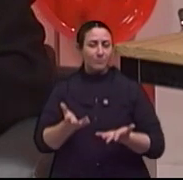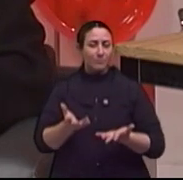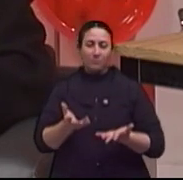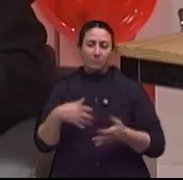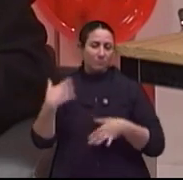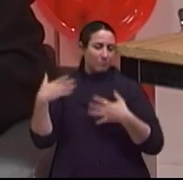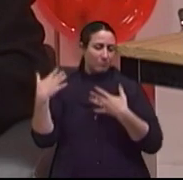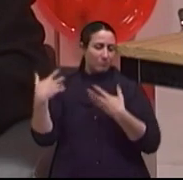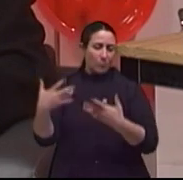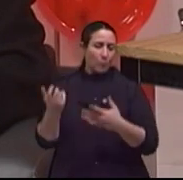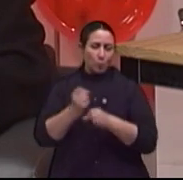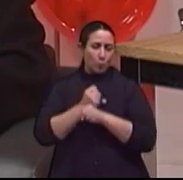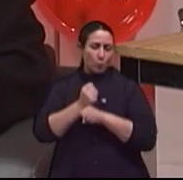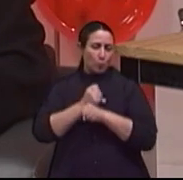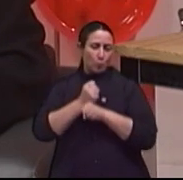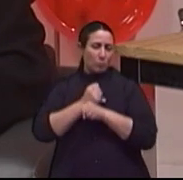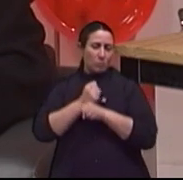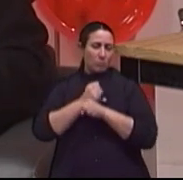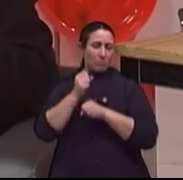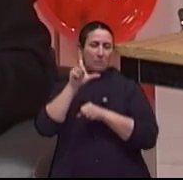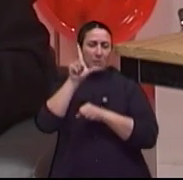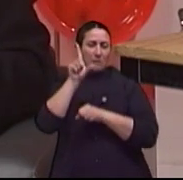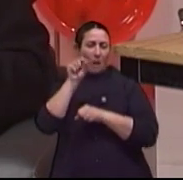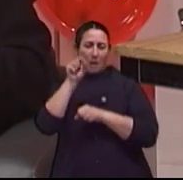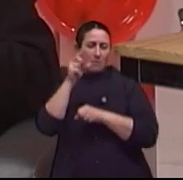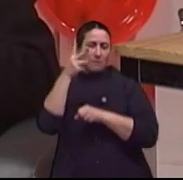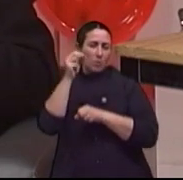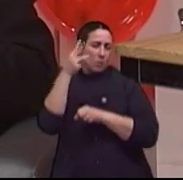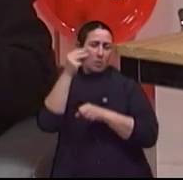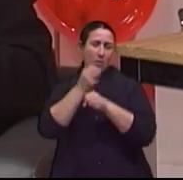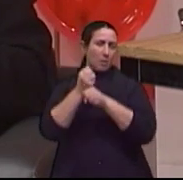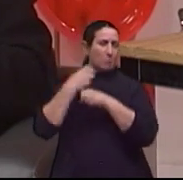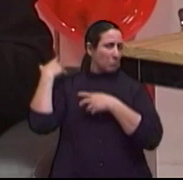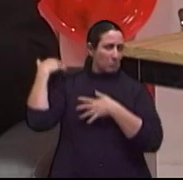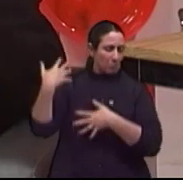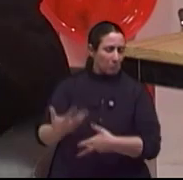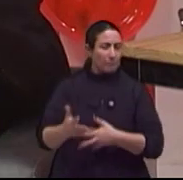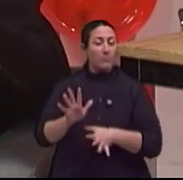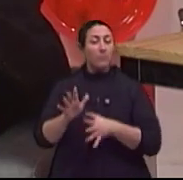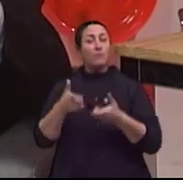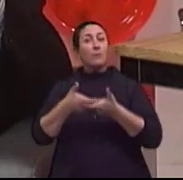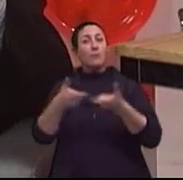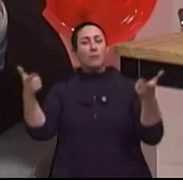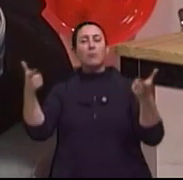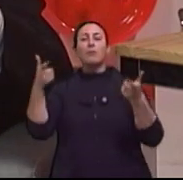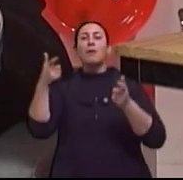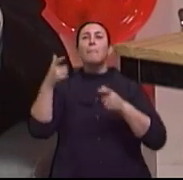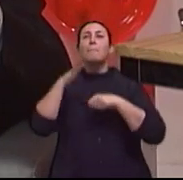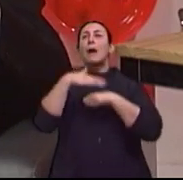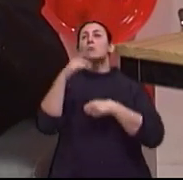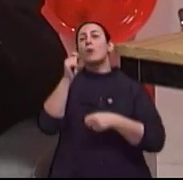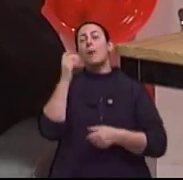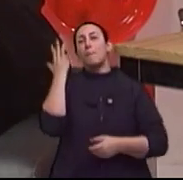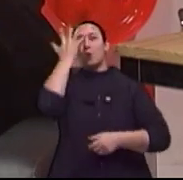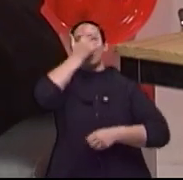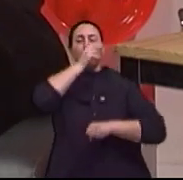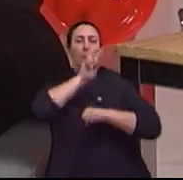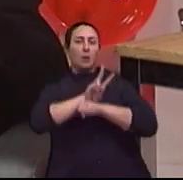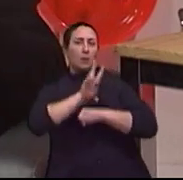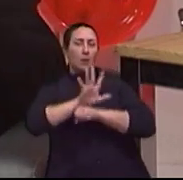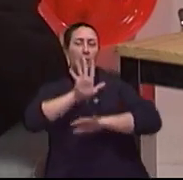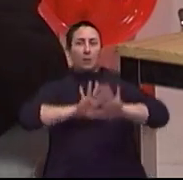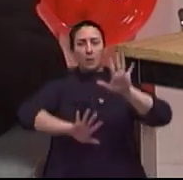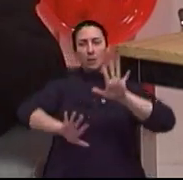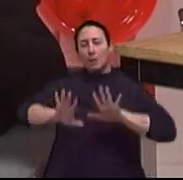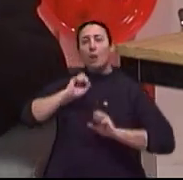últimos nas últimas décadas sempre houve hoje muito mais o apelo à beleza a a pessoa